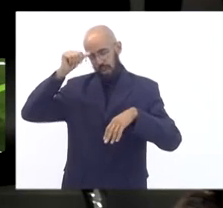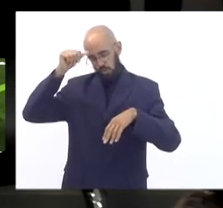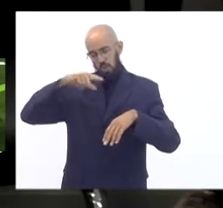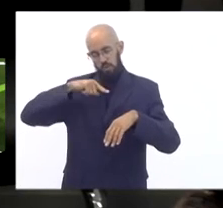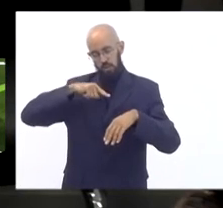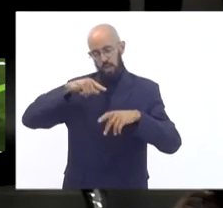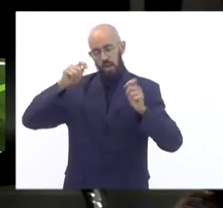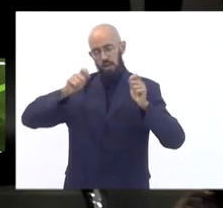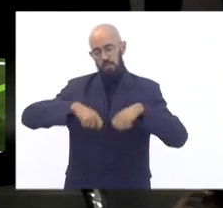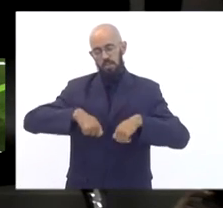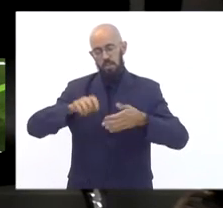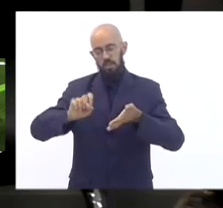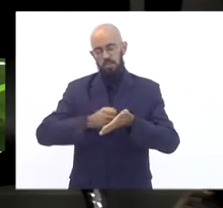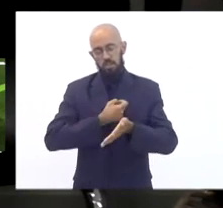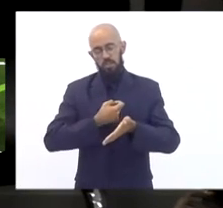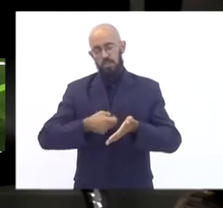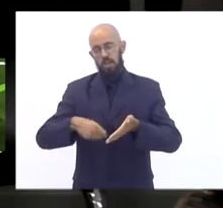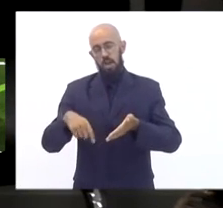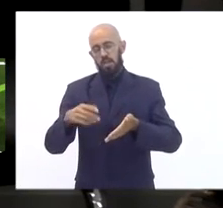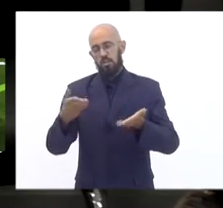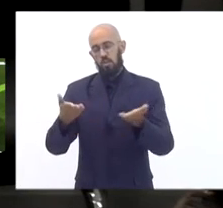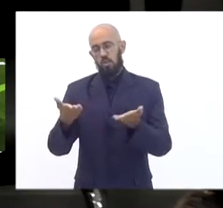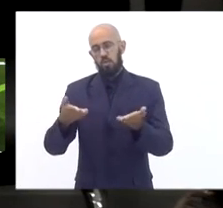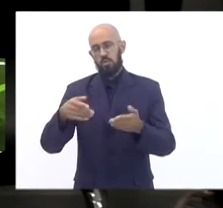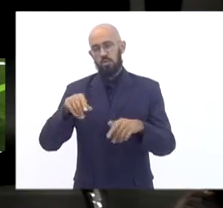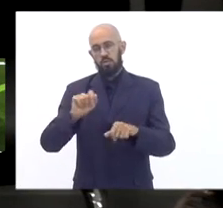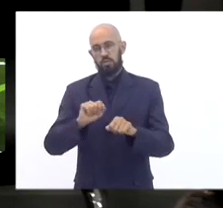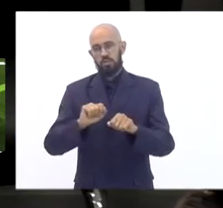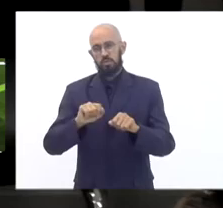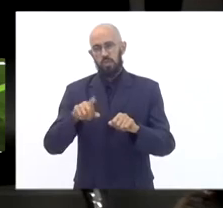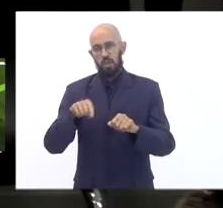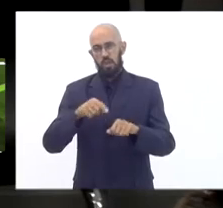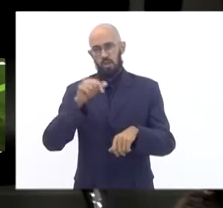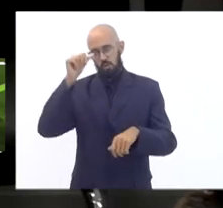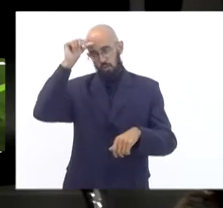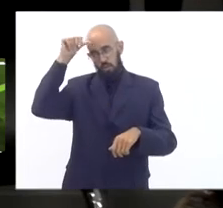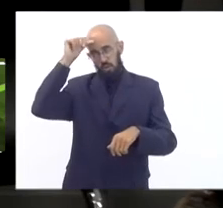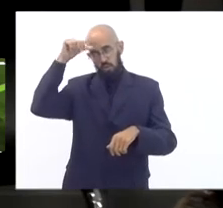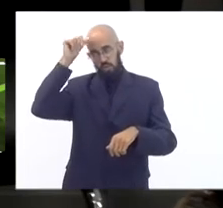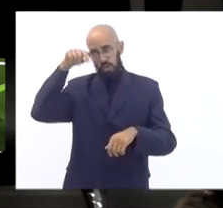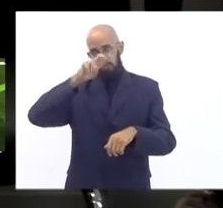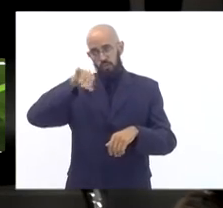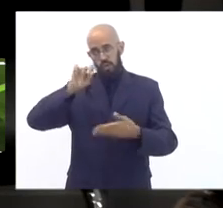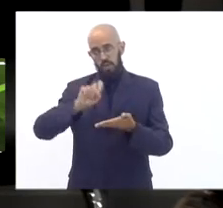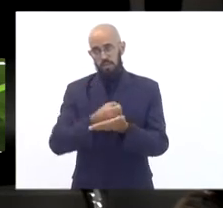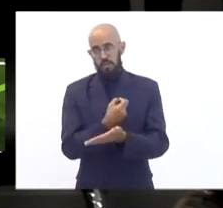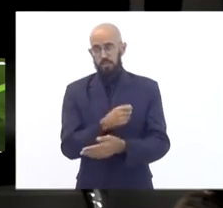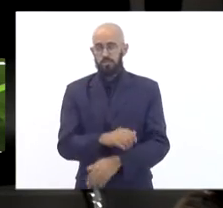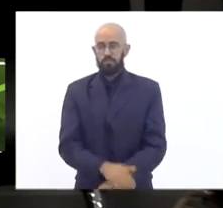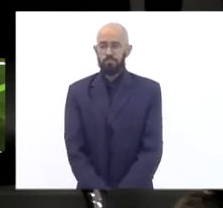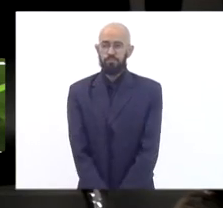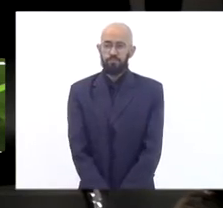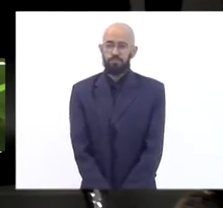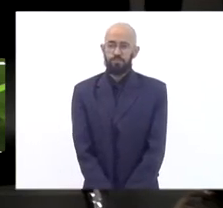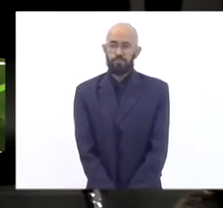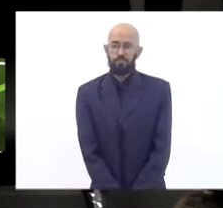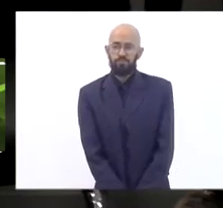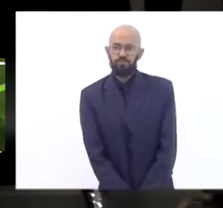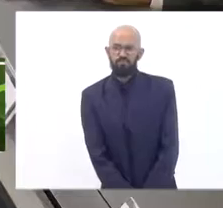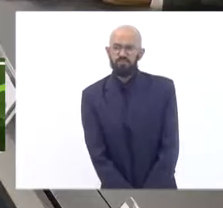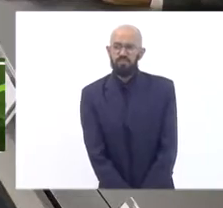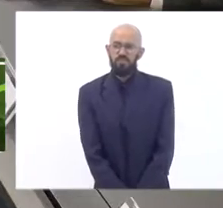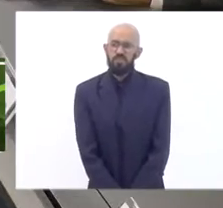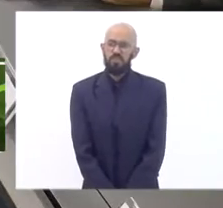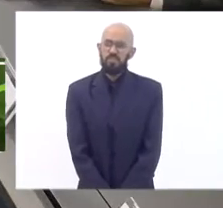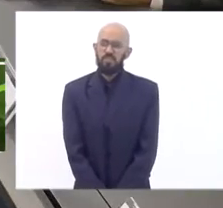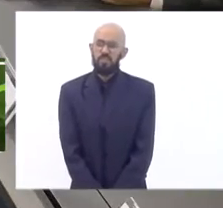que estamos hoje em negociação, que é o TA-12, é o governador que irá assinar. Deputada Marta, me permite uma parte só na sua questão? Só para concluir,